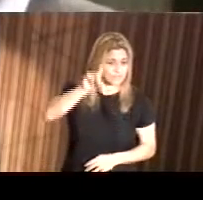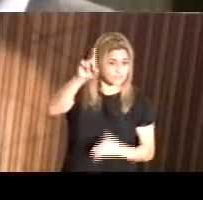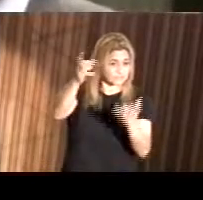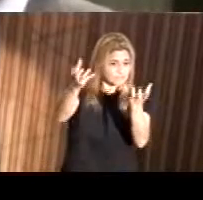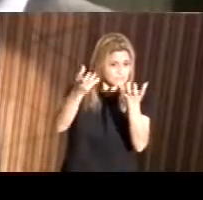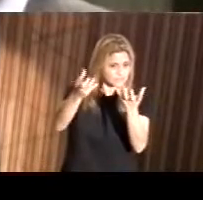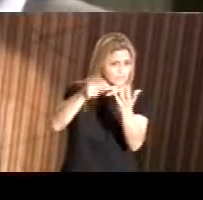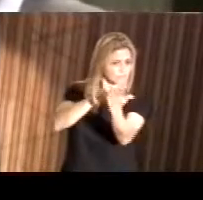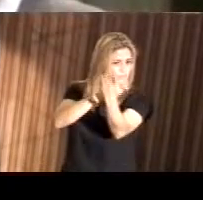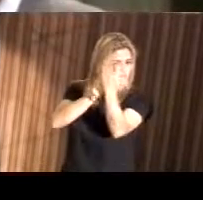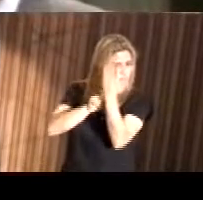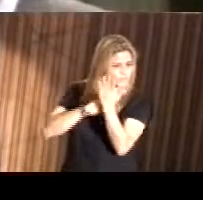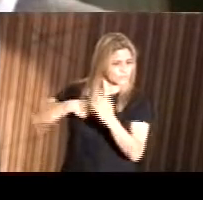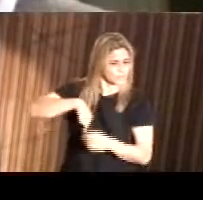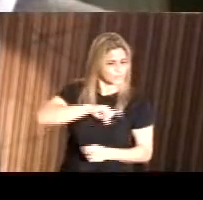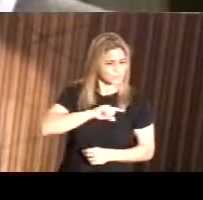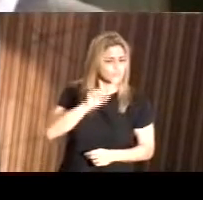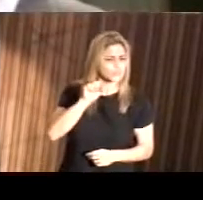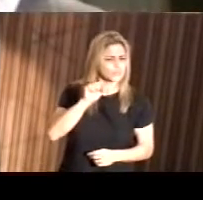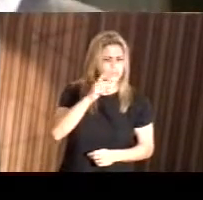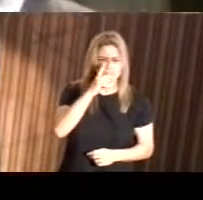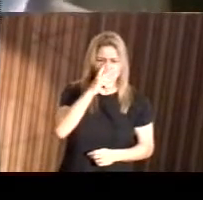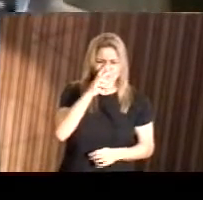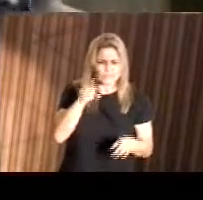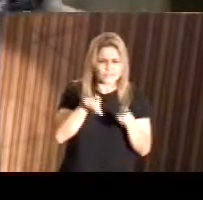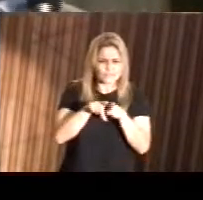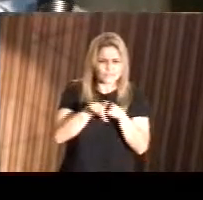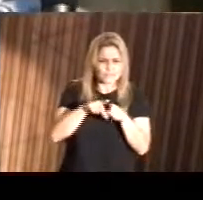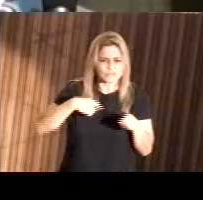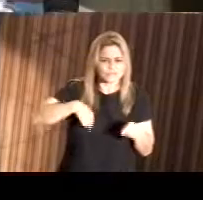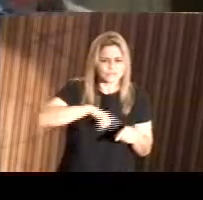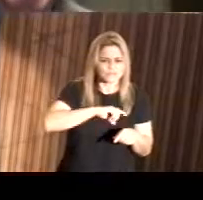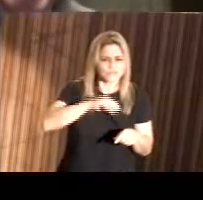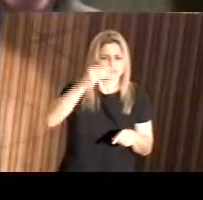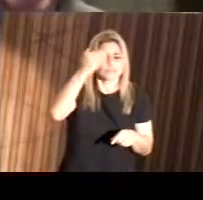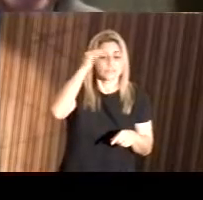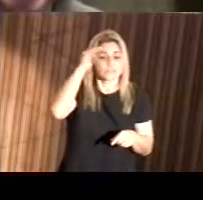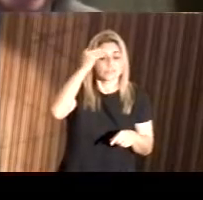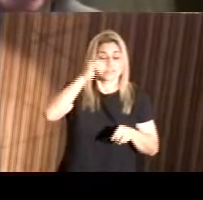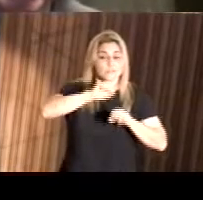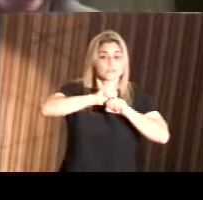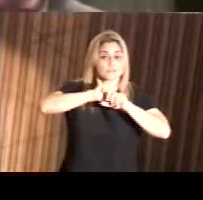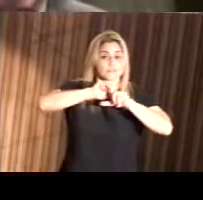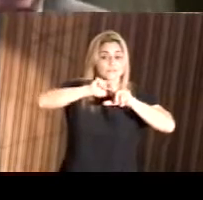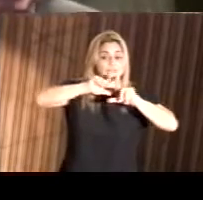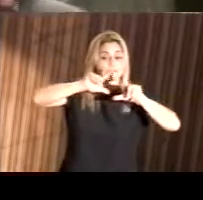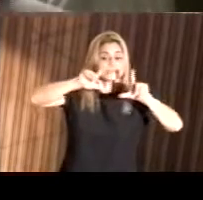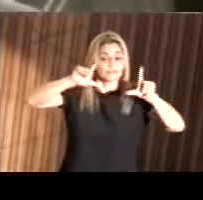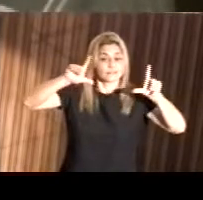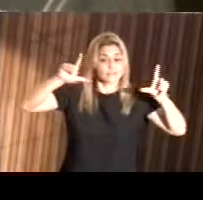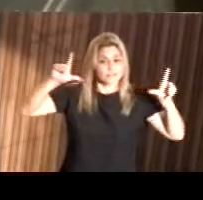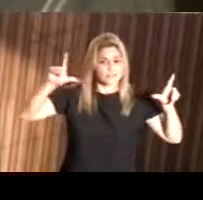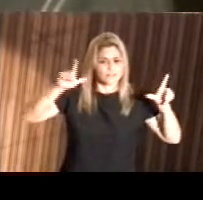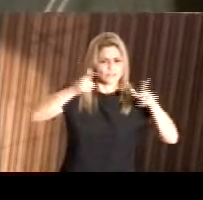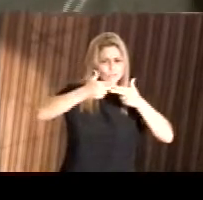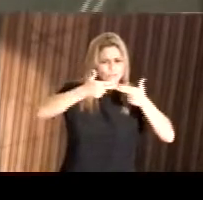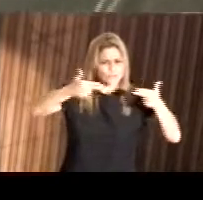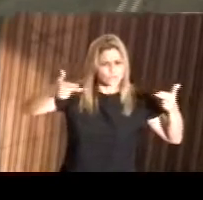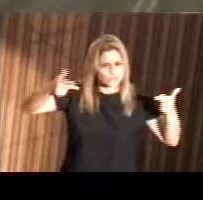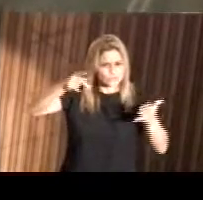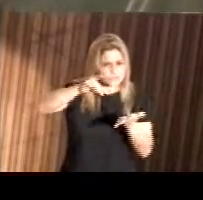abrindo no meio da história uma janela para a gente enxergar e dela extrair